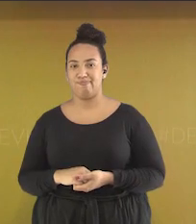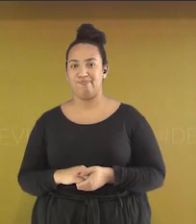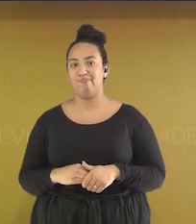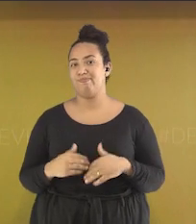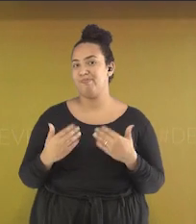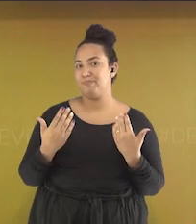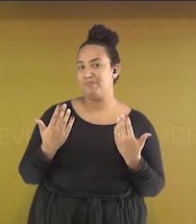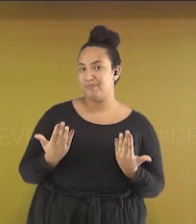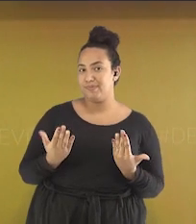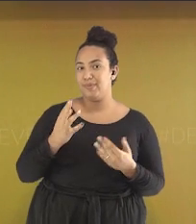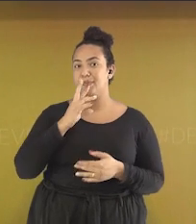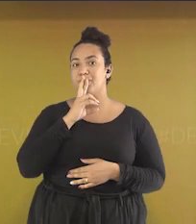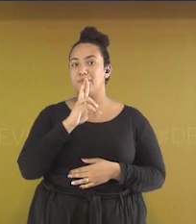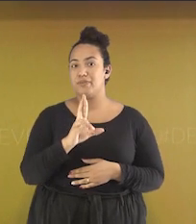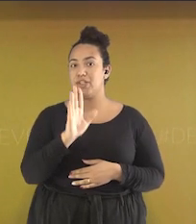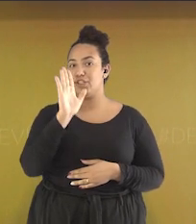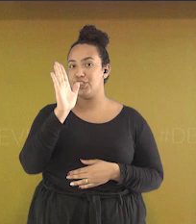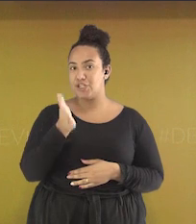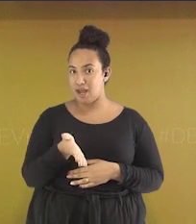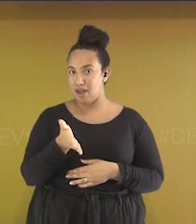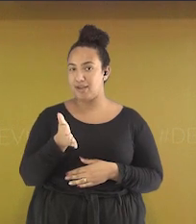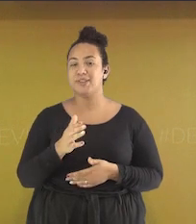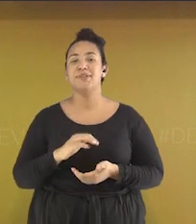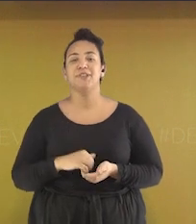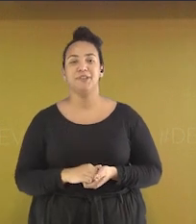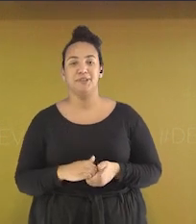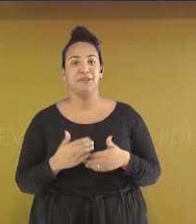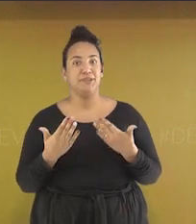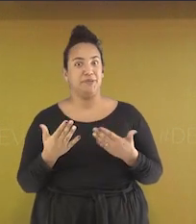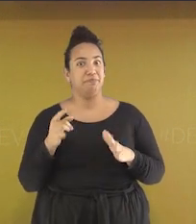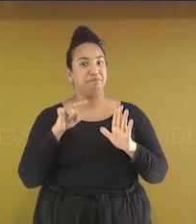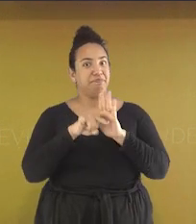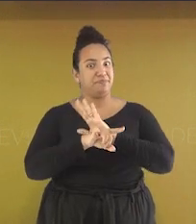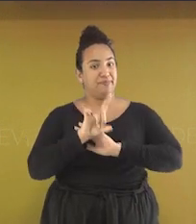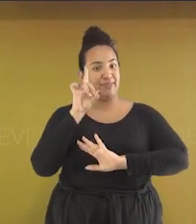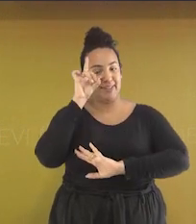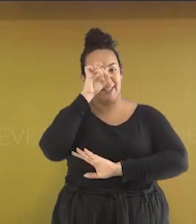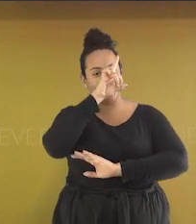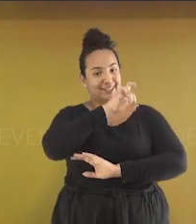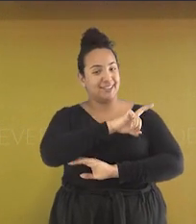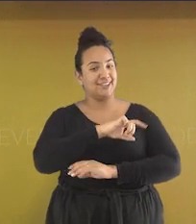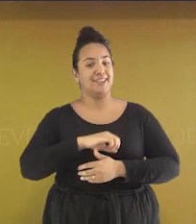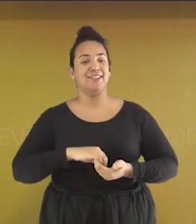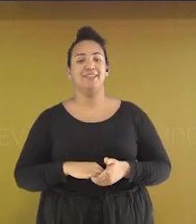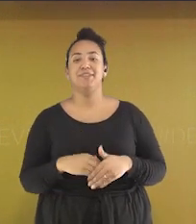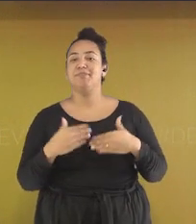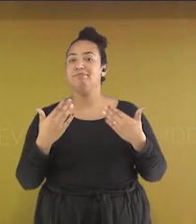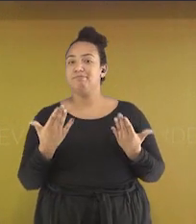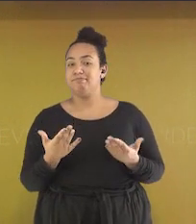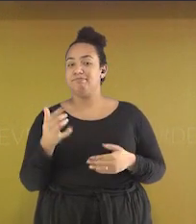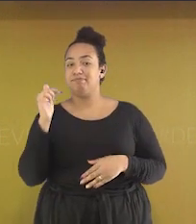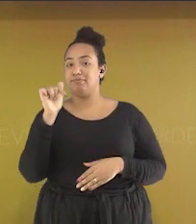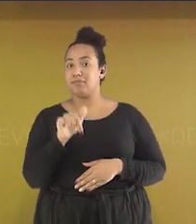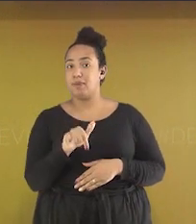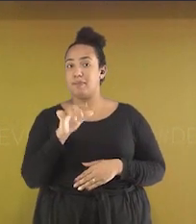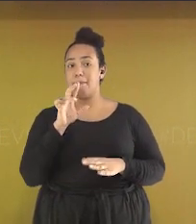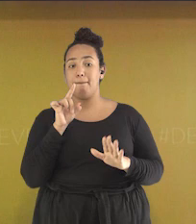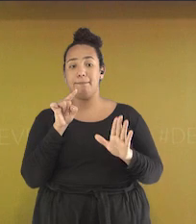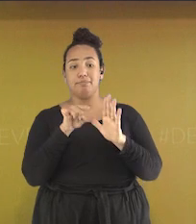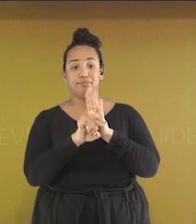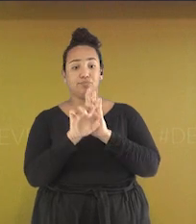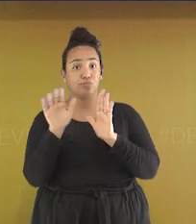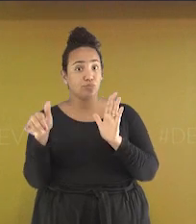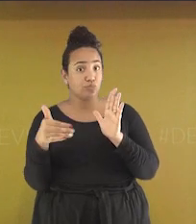E aí, conseguiram responder a minha pergunta? Essa era difícil, né? Bom, para responder à